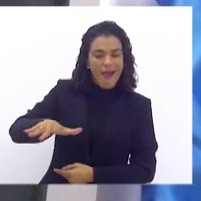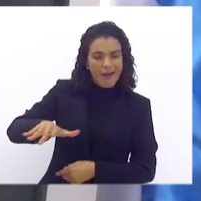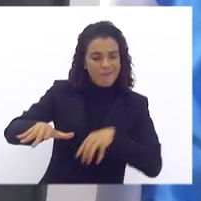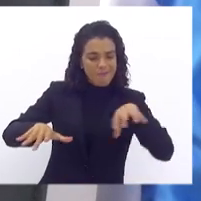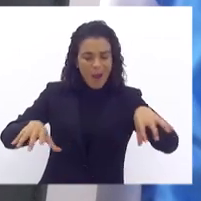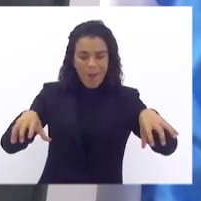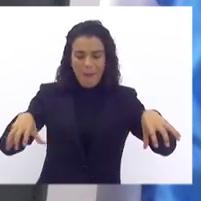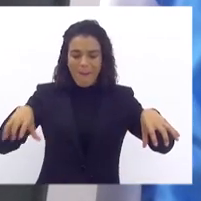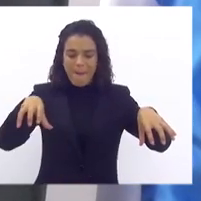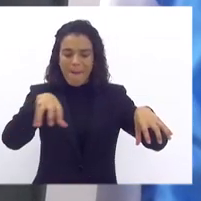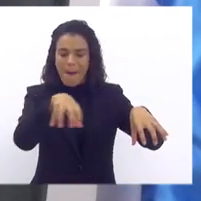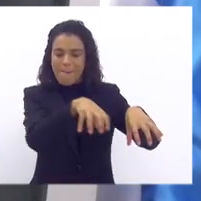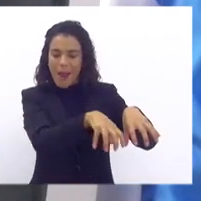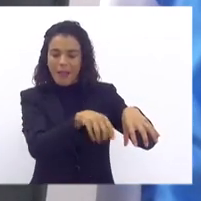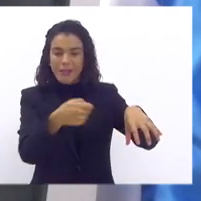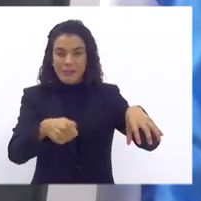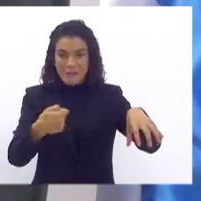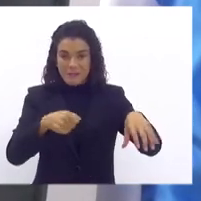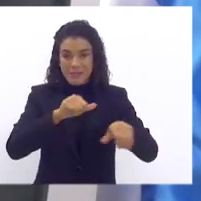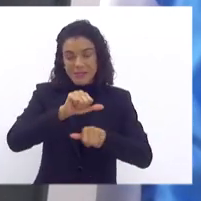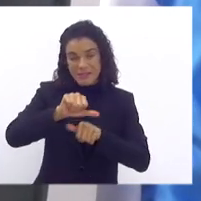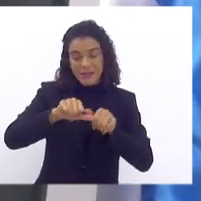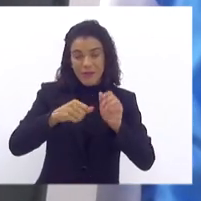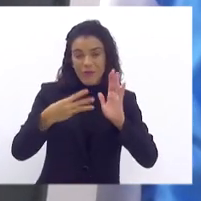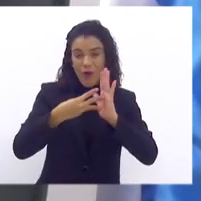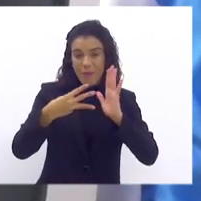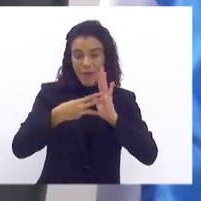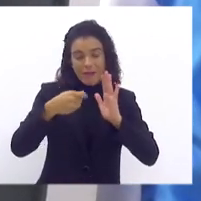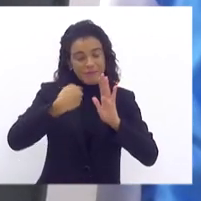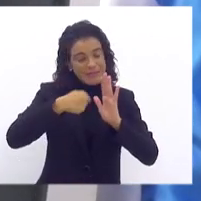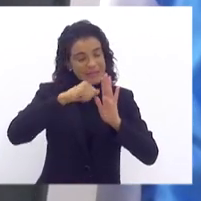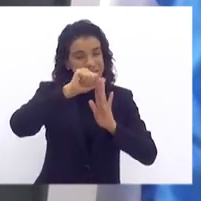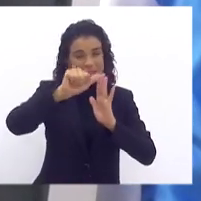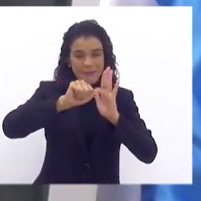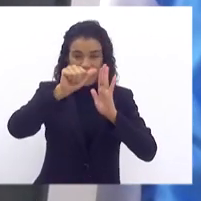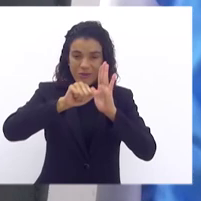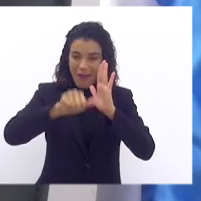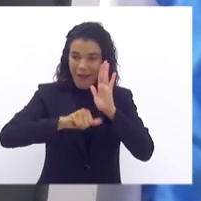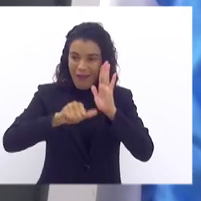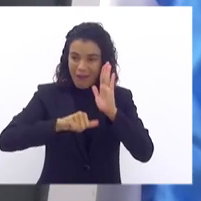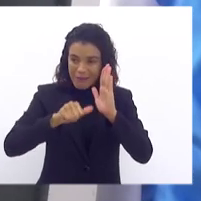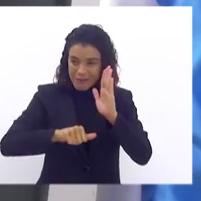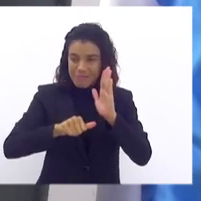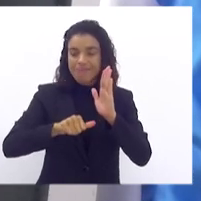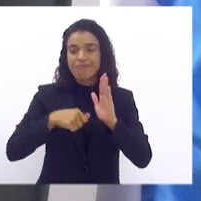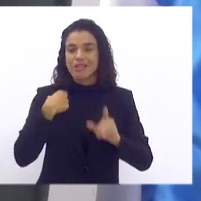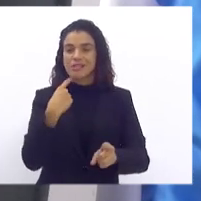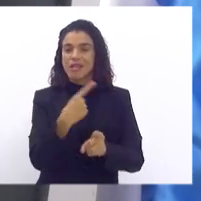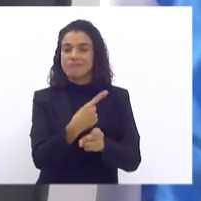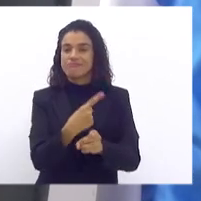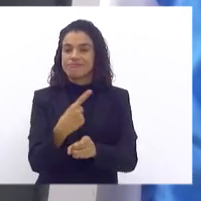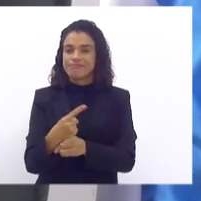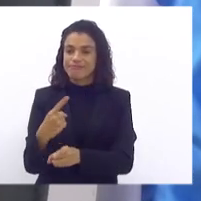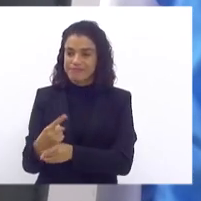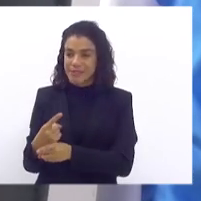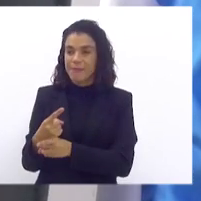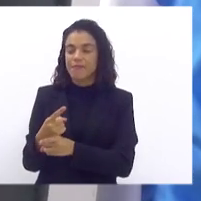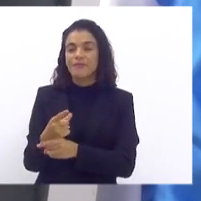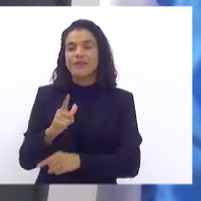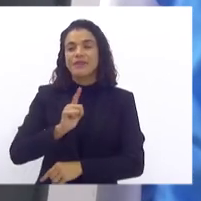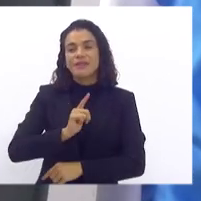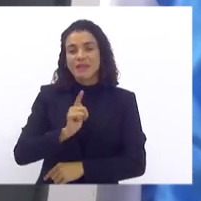registro de ocorrência que devem ser alterados para facilitar essa pesquisa, nós já identificamos